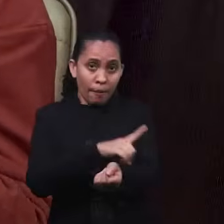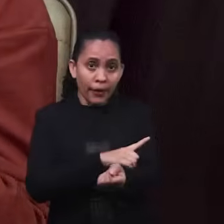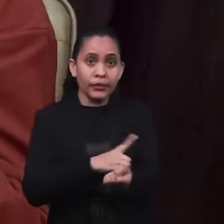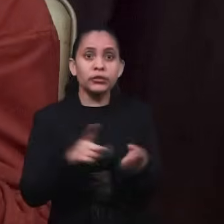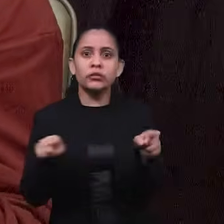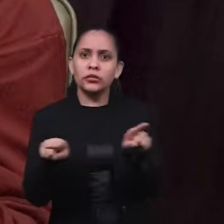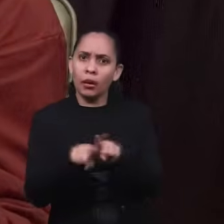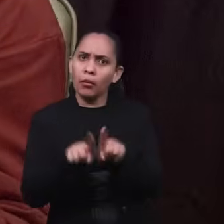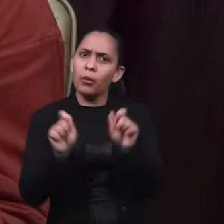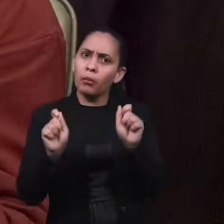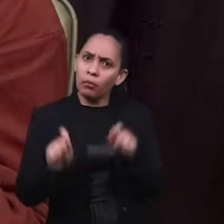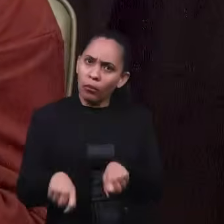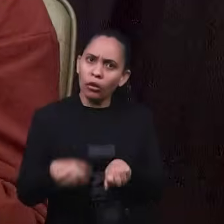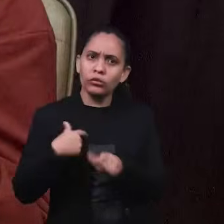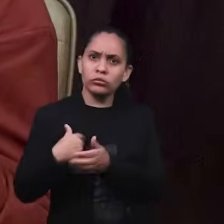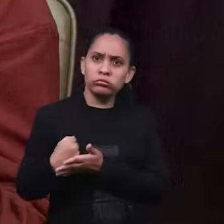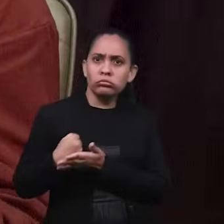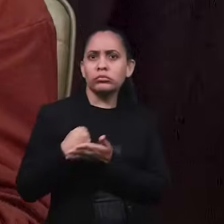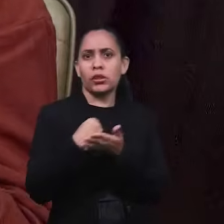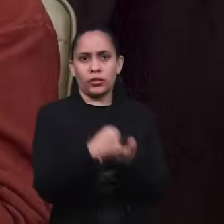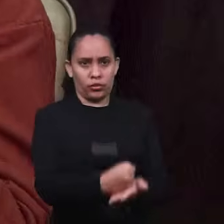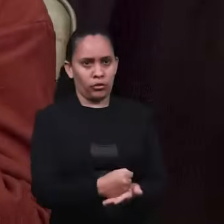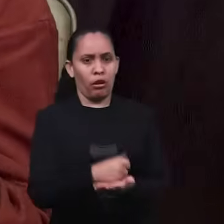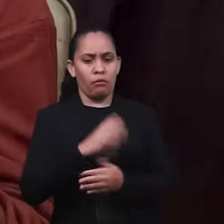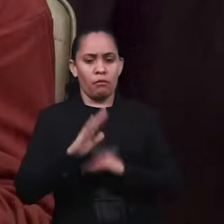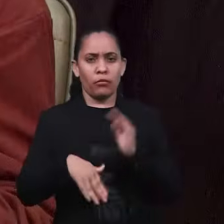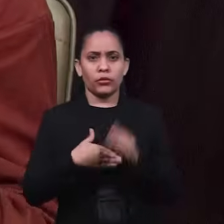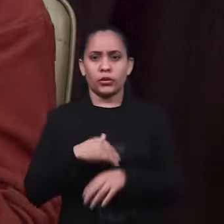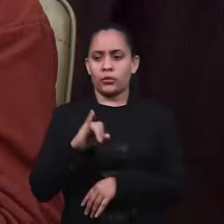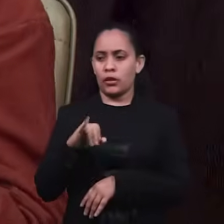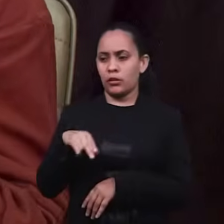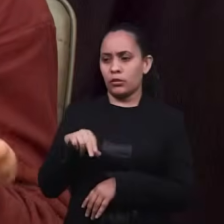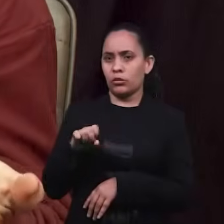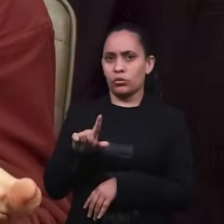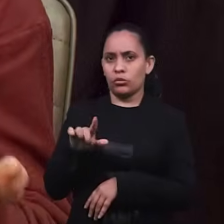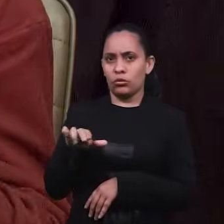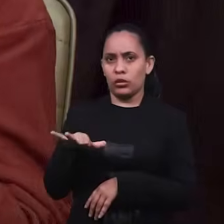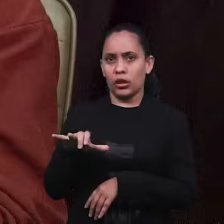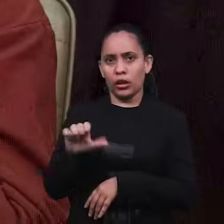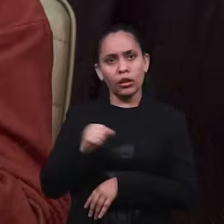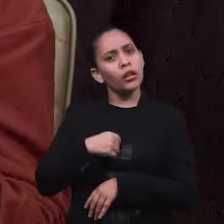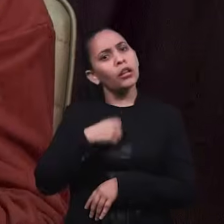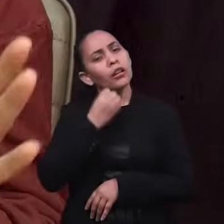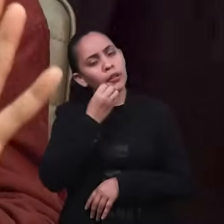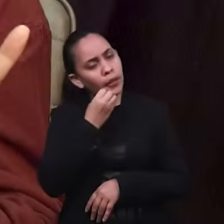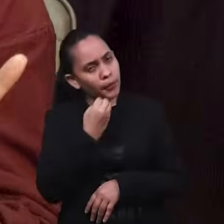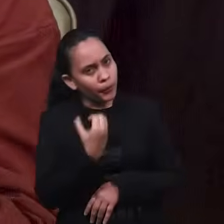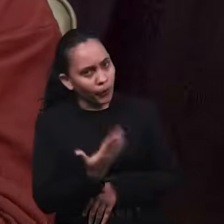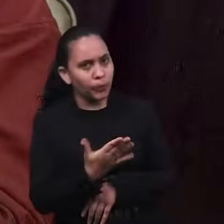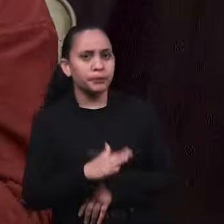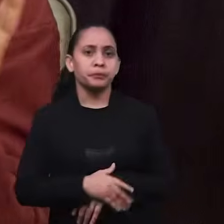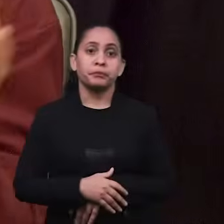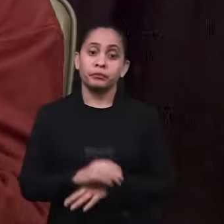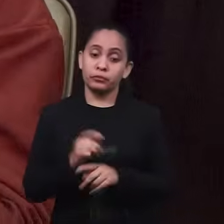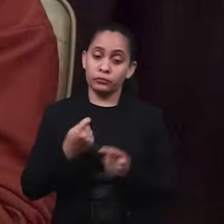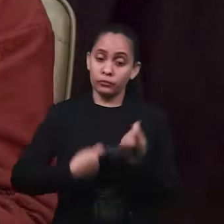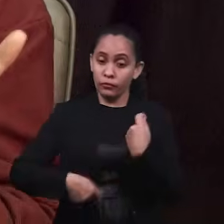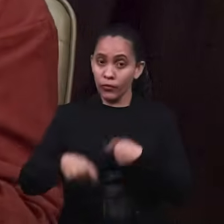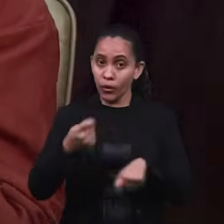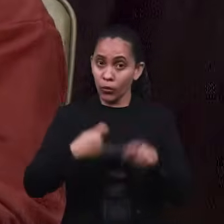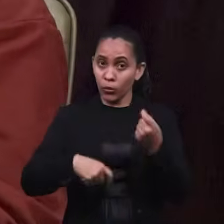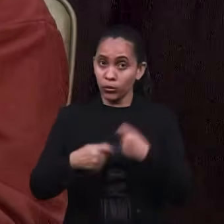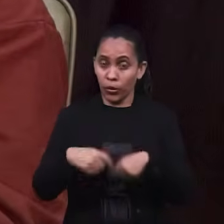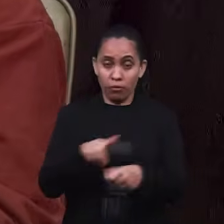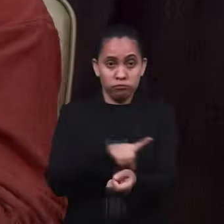ele sensibiliza a insulina, então isso daí, para o diabético, né? É praticamente né? Um controle desse